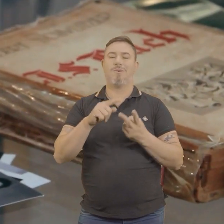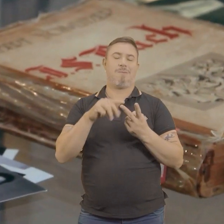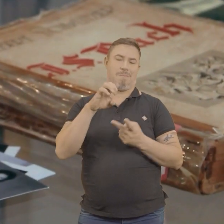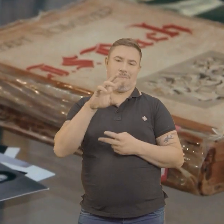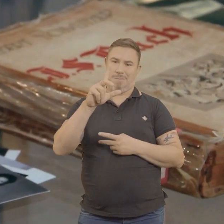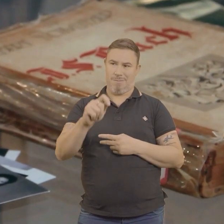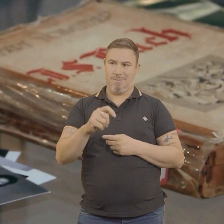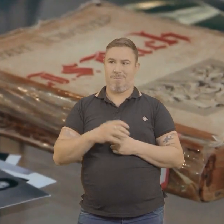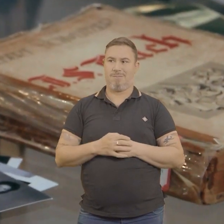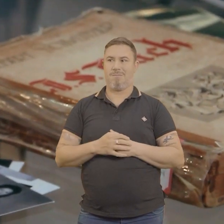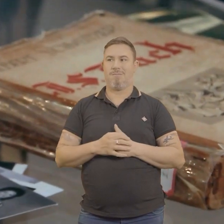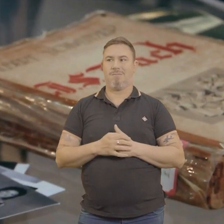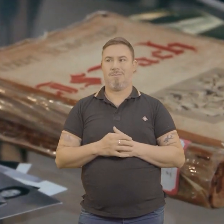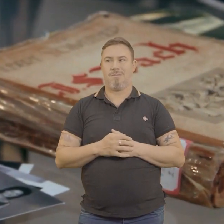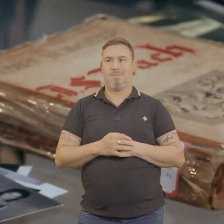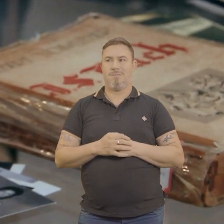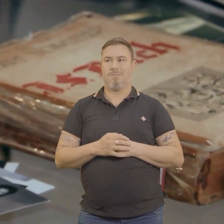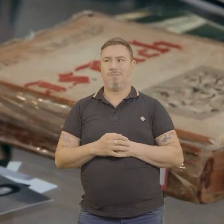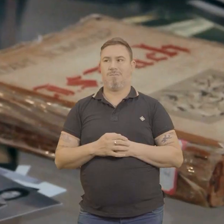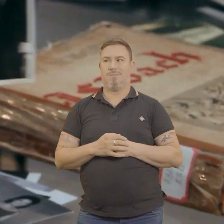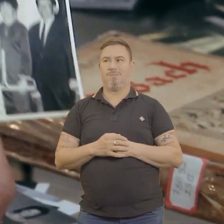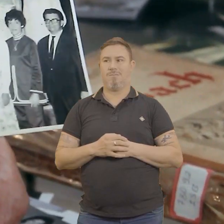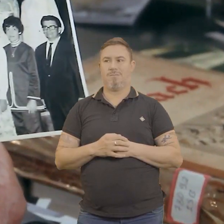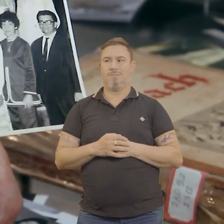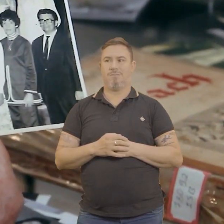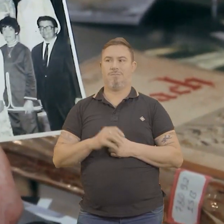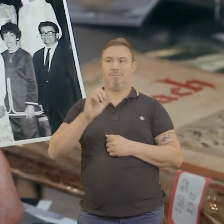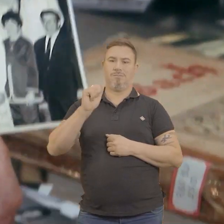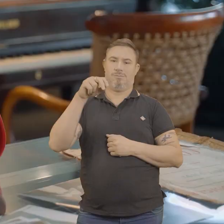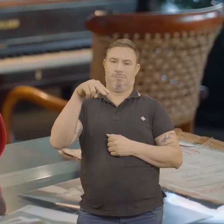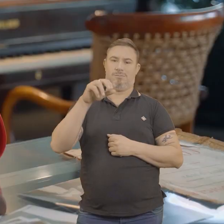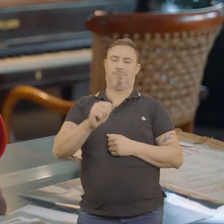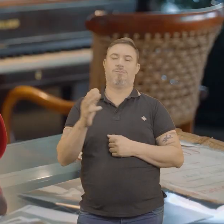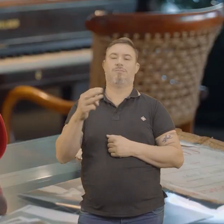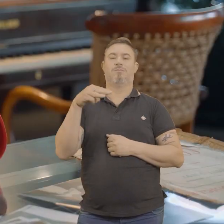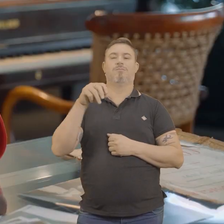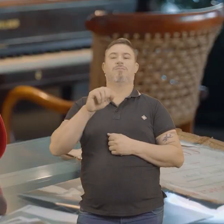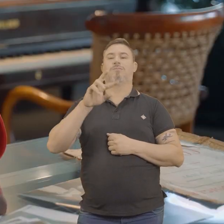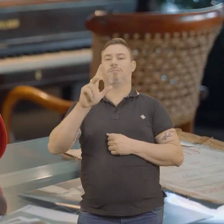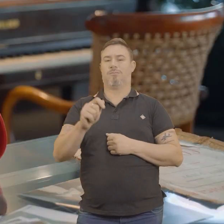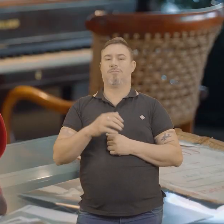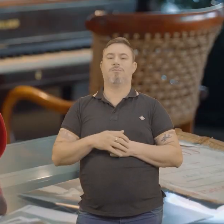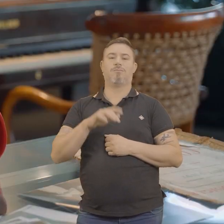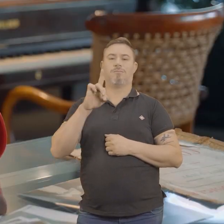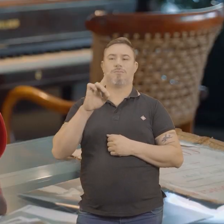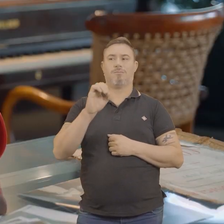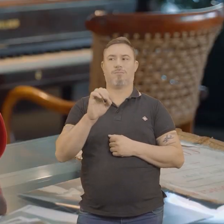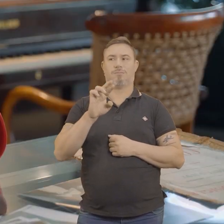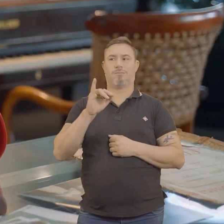Pinto, está a Ana Maria Perdigão, e está a